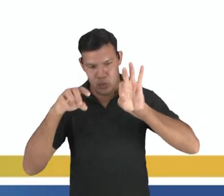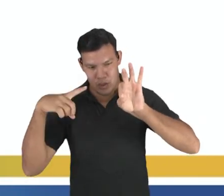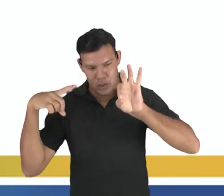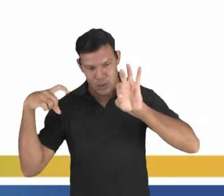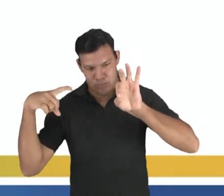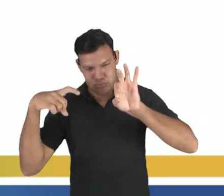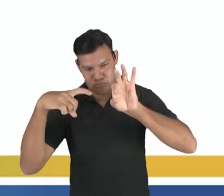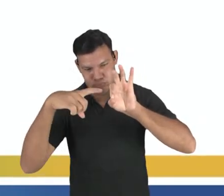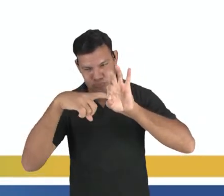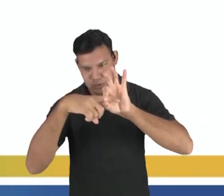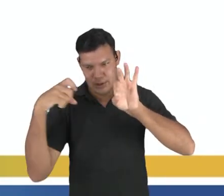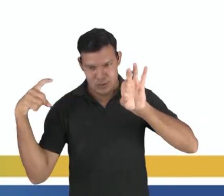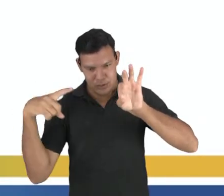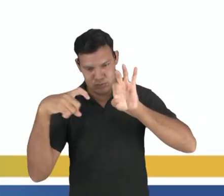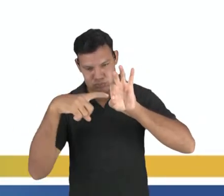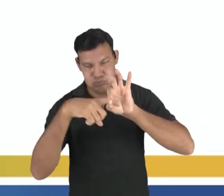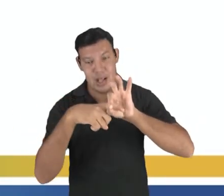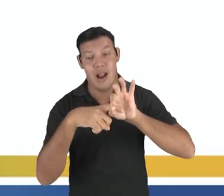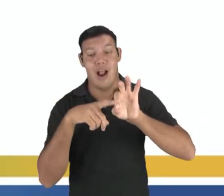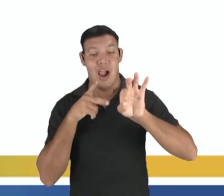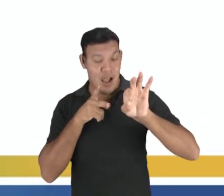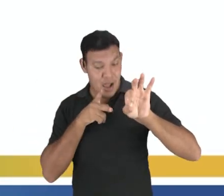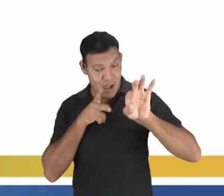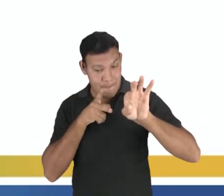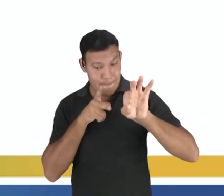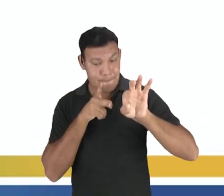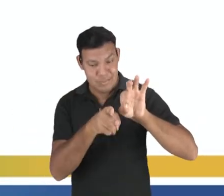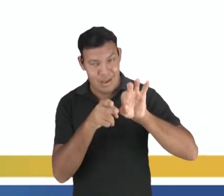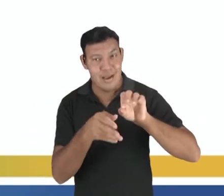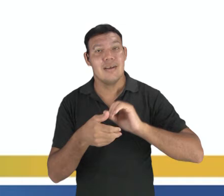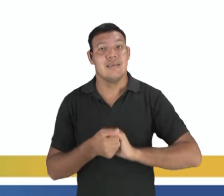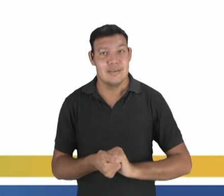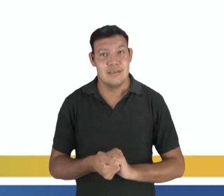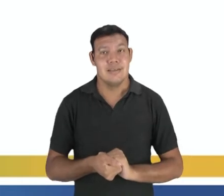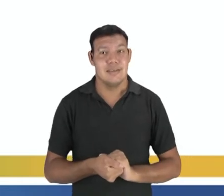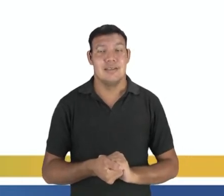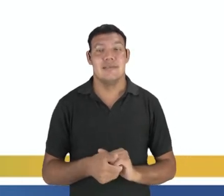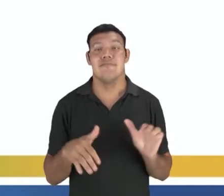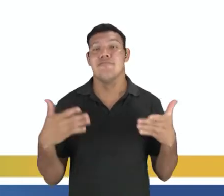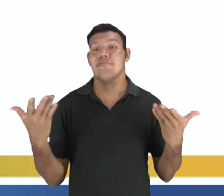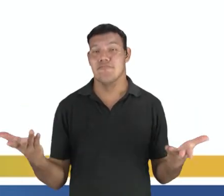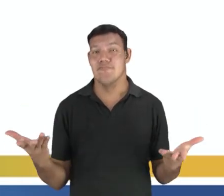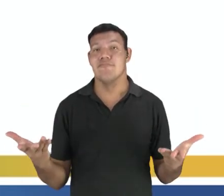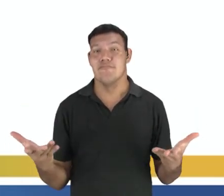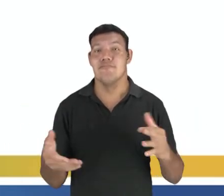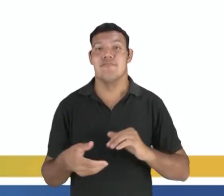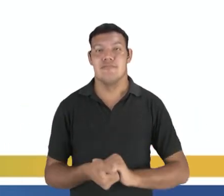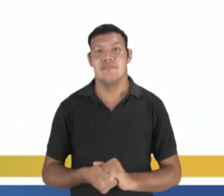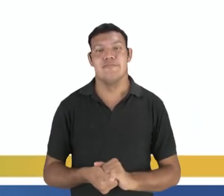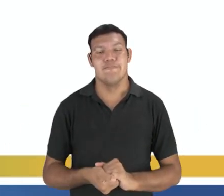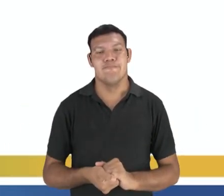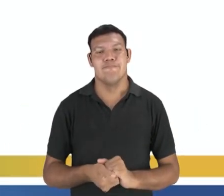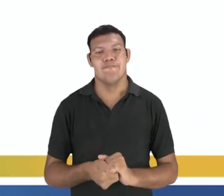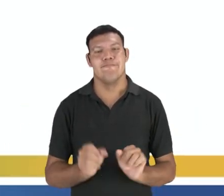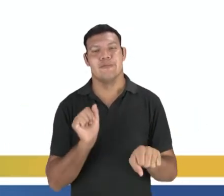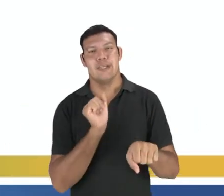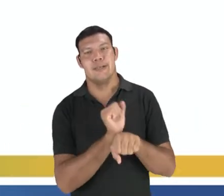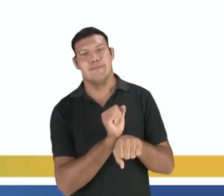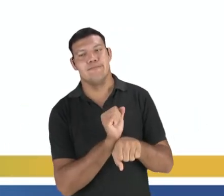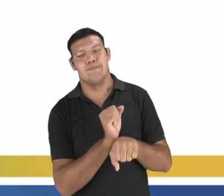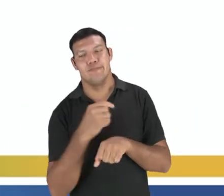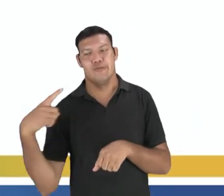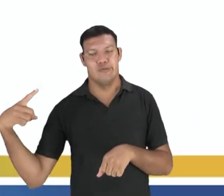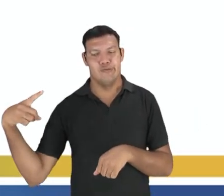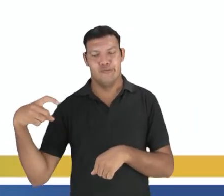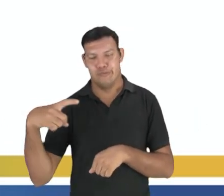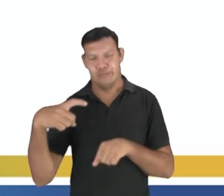deferente. Mas aí, quando acontece esse processo chamado de vasectomia, o que vai ocorrer? Vai impedir o